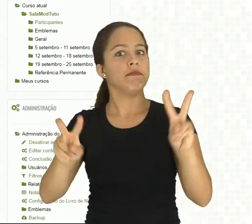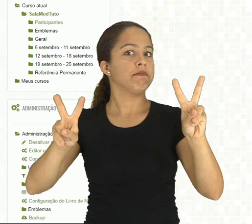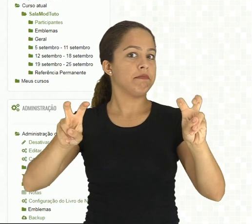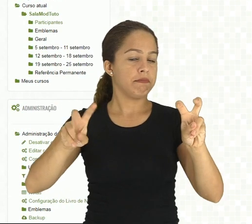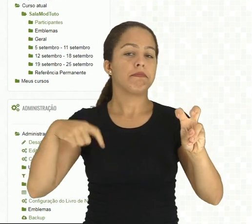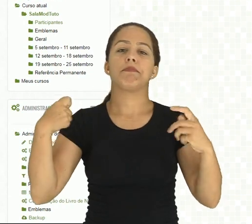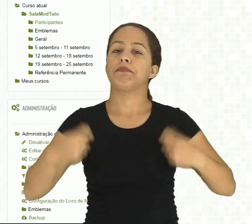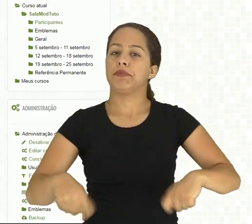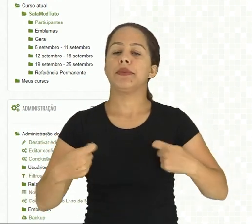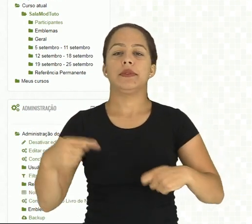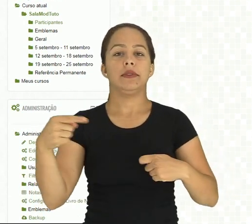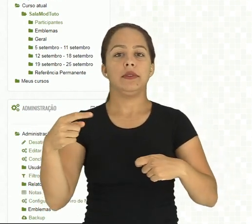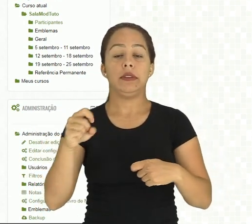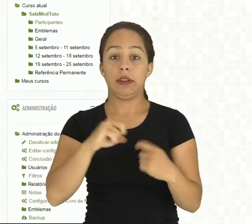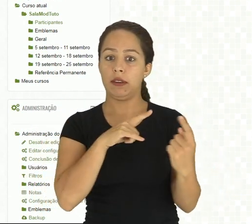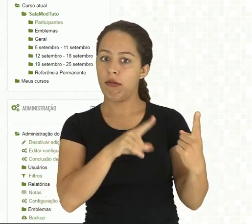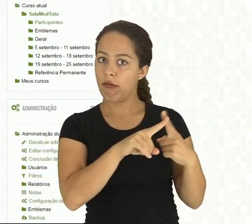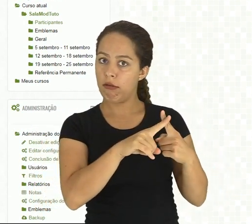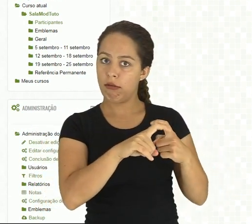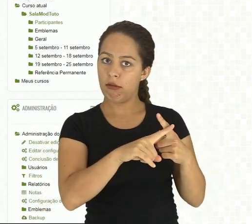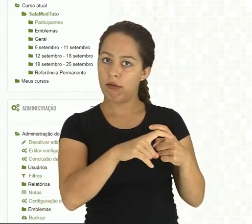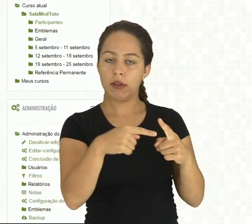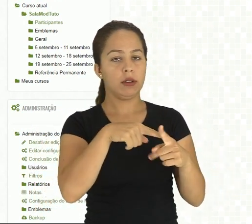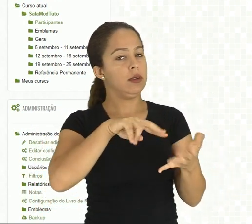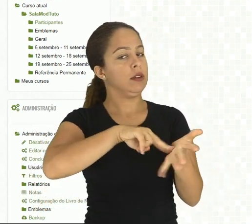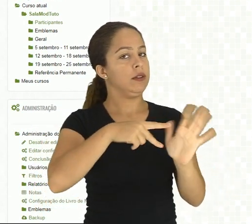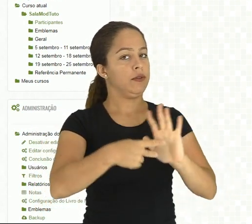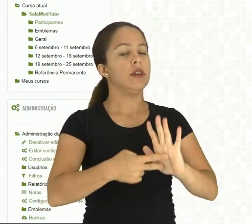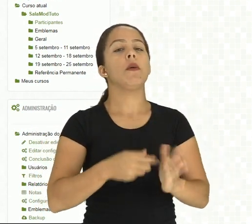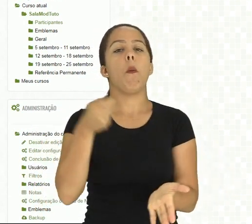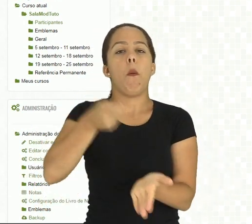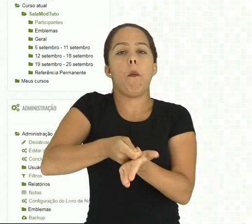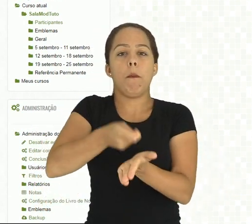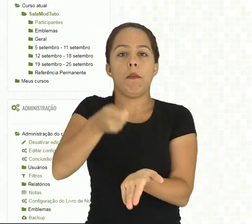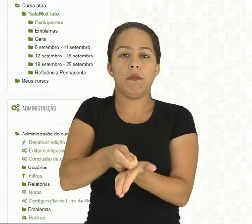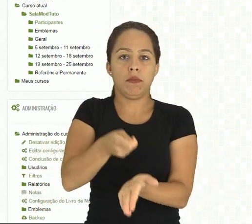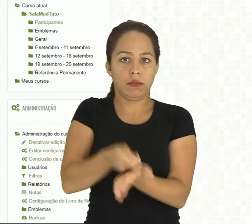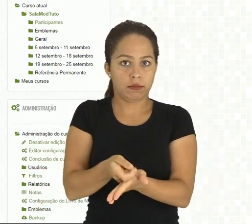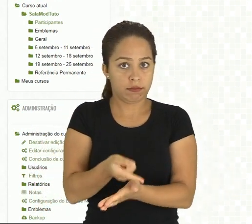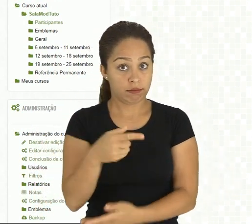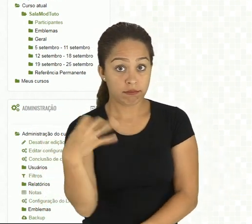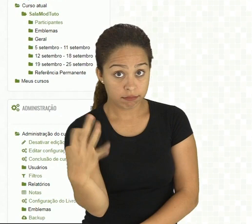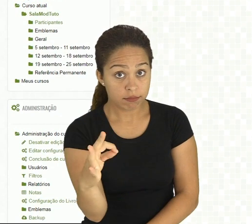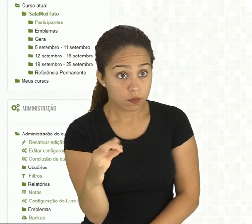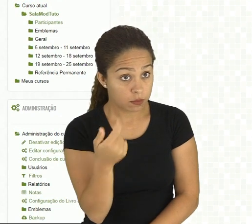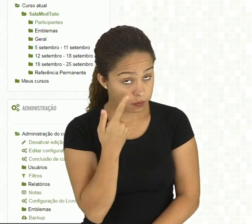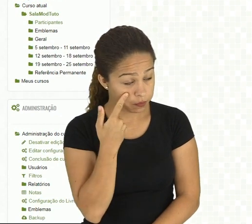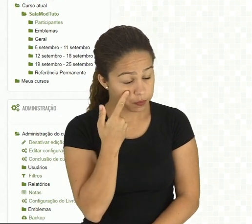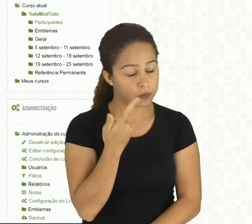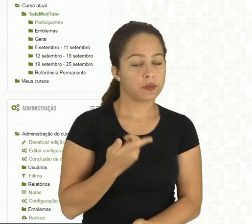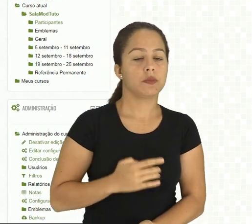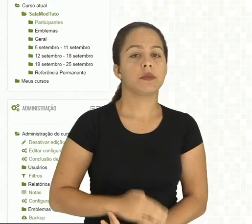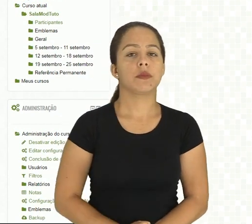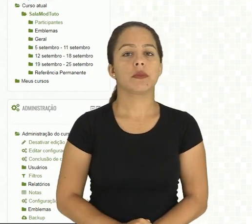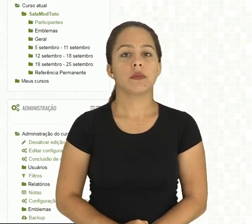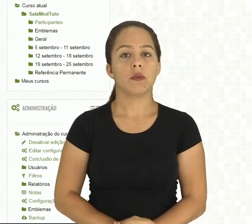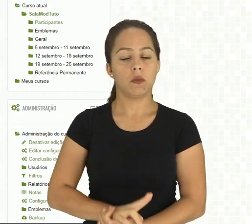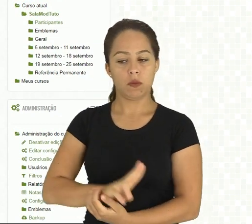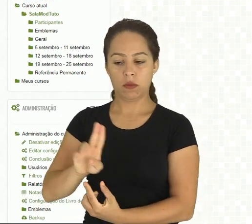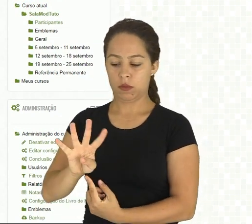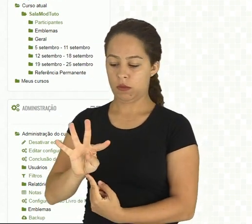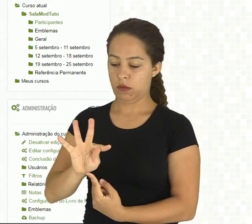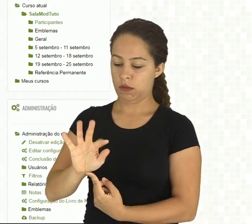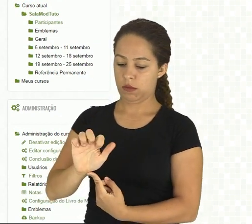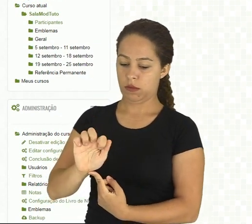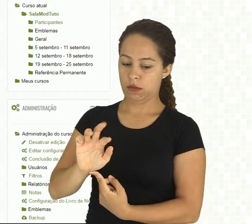reclama que precisa ser um valor tudo que tem esse asterisco quinho é um campo obrigatório tá certo então vamos colocar aqui tá